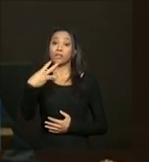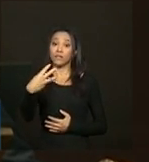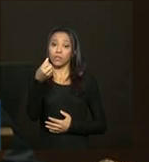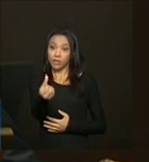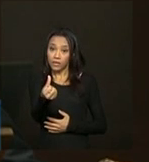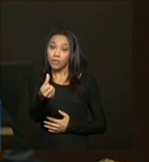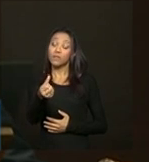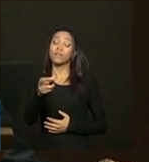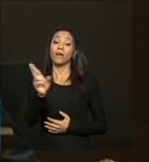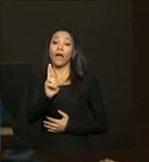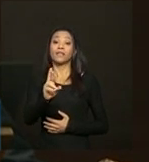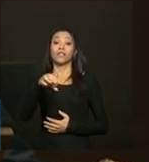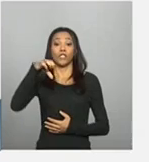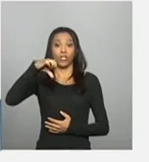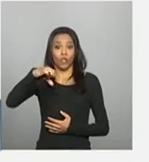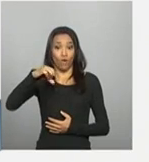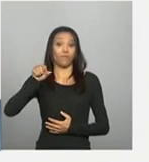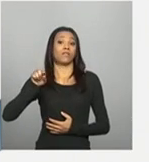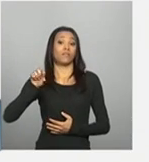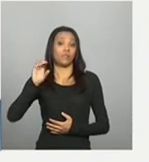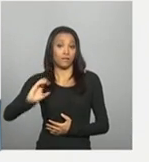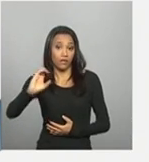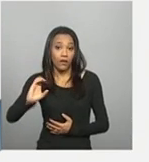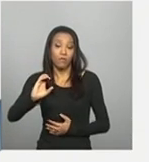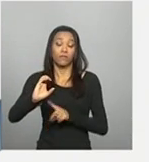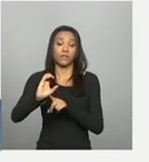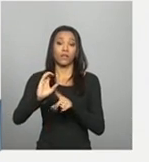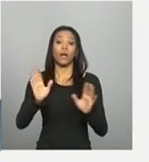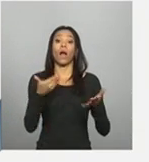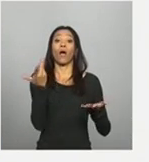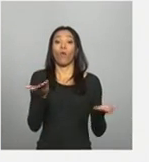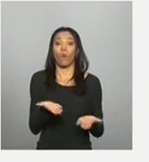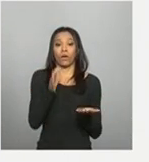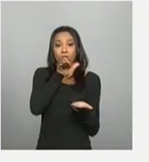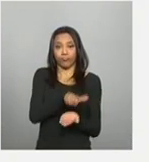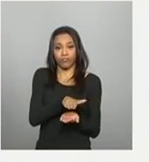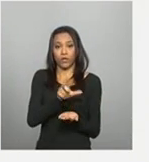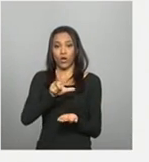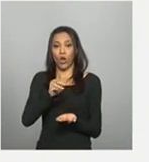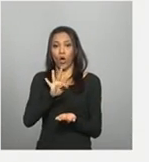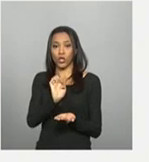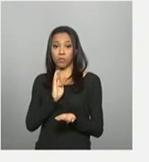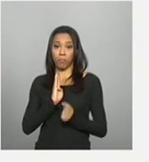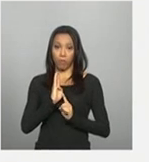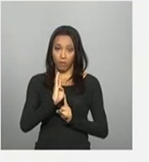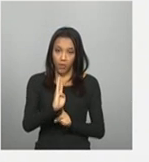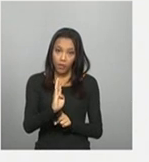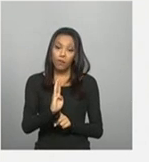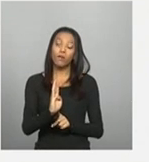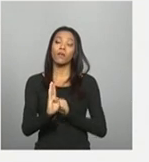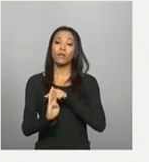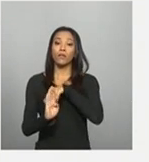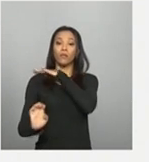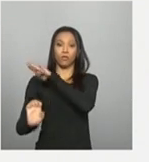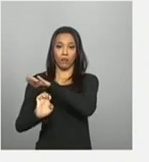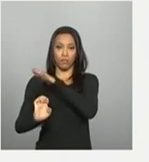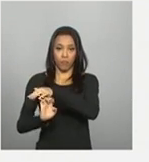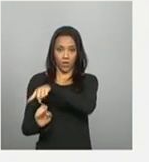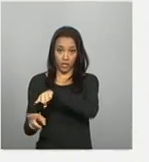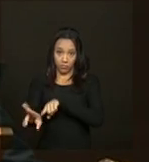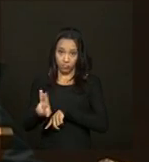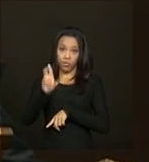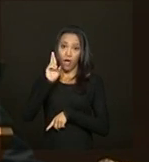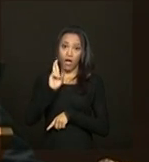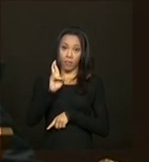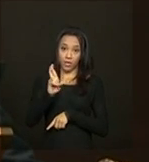R$ 65.311.636,90. Habilitaram-se a entregar propostas para o lote B. Proponente Abengoa Construção Brasil Limitada, representado